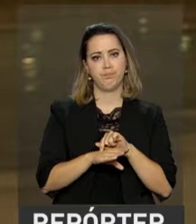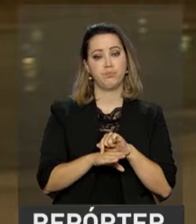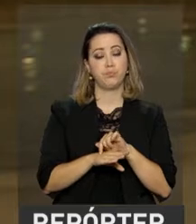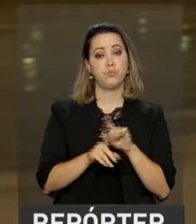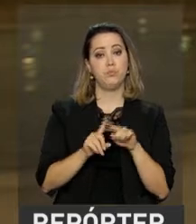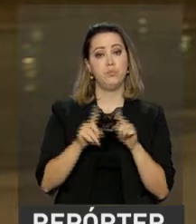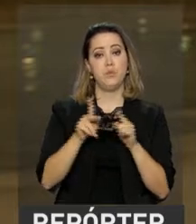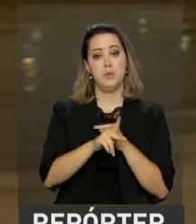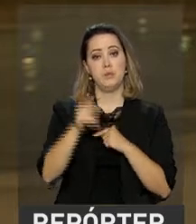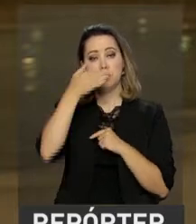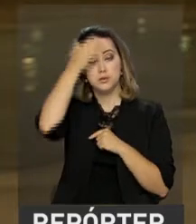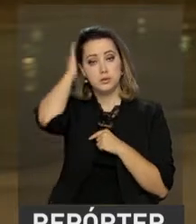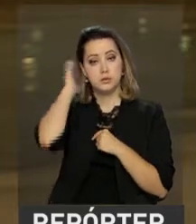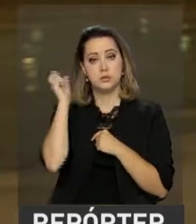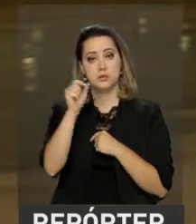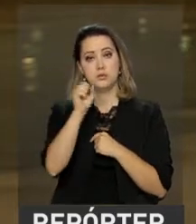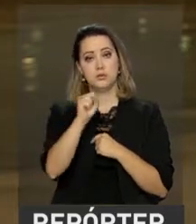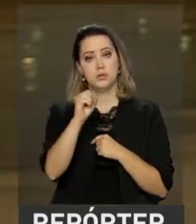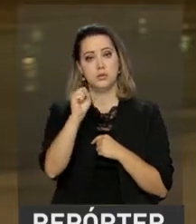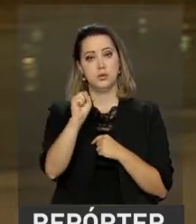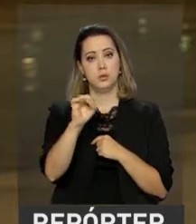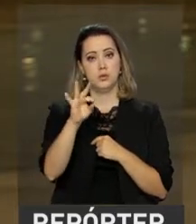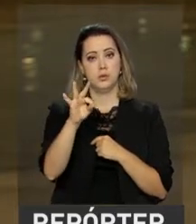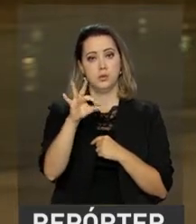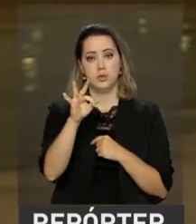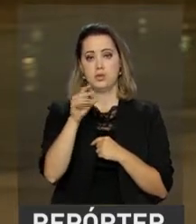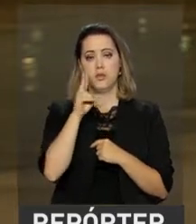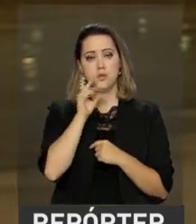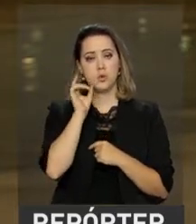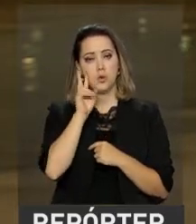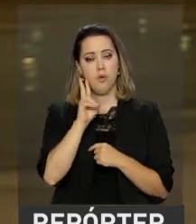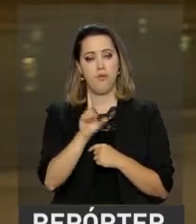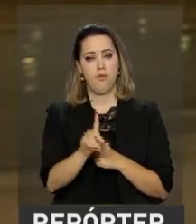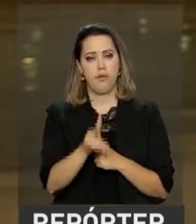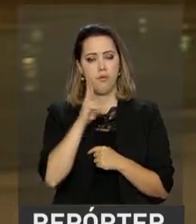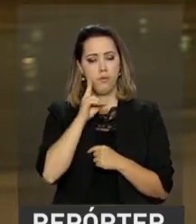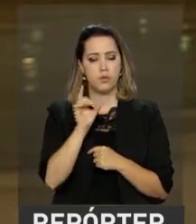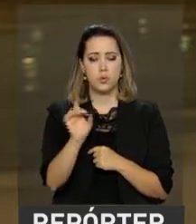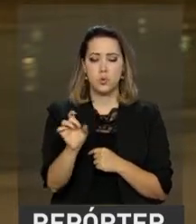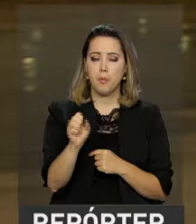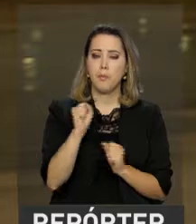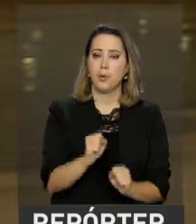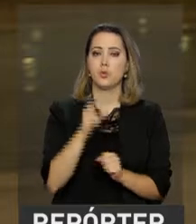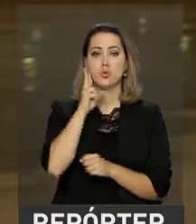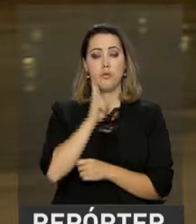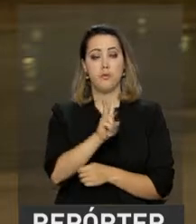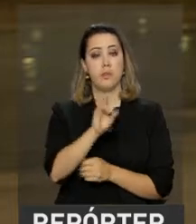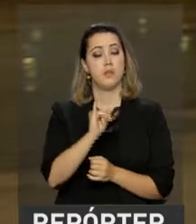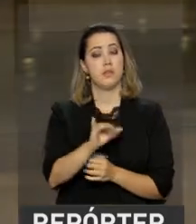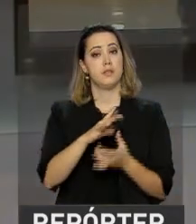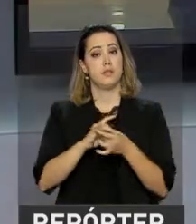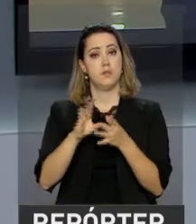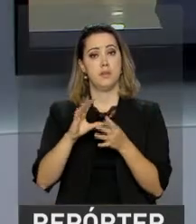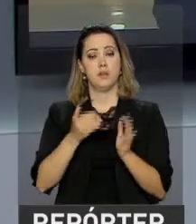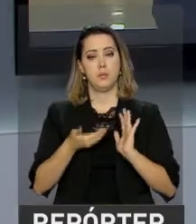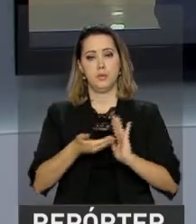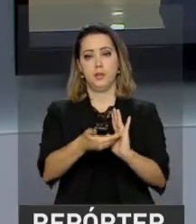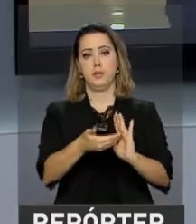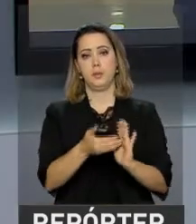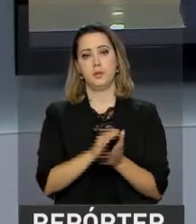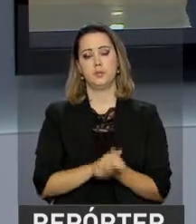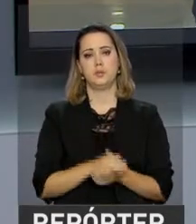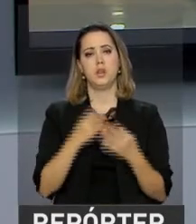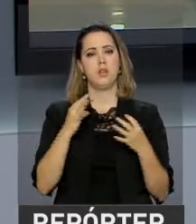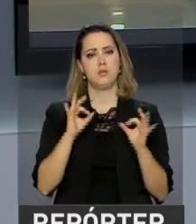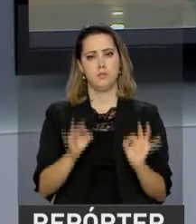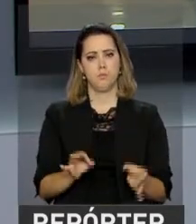presidente da república o stf só pode analisar o caso com a autorização da câmara dos deputados roberto tá certo logo